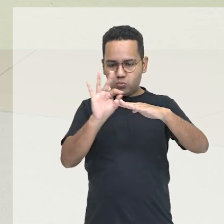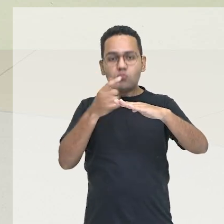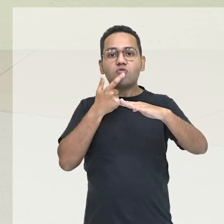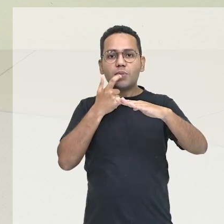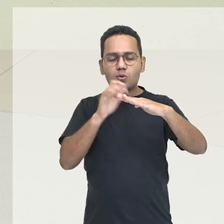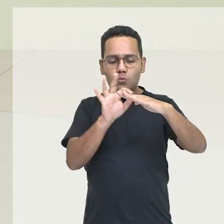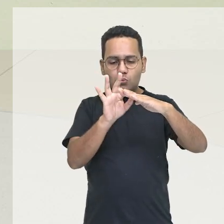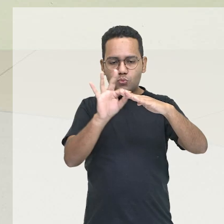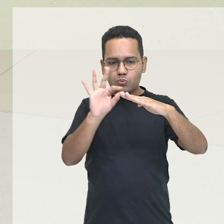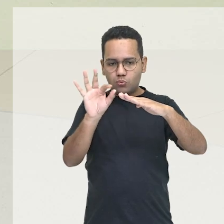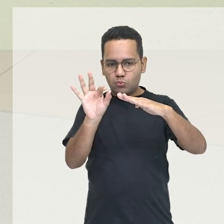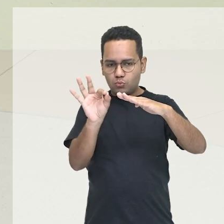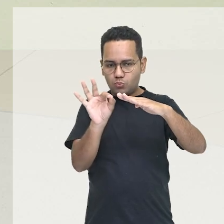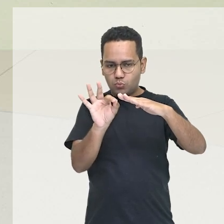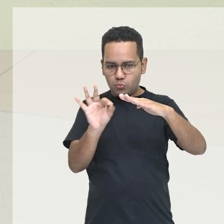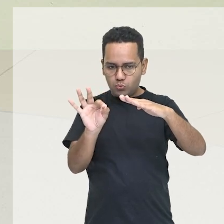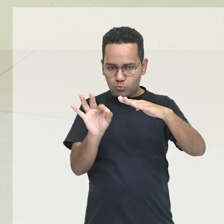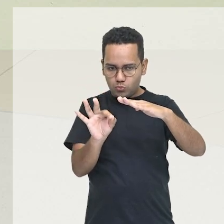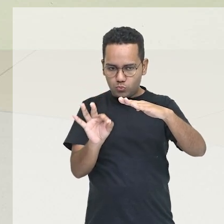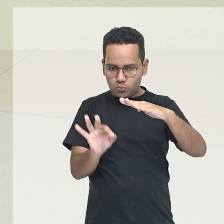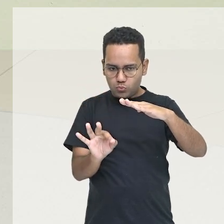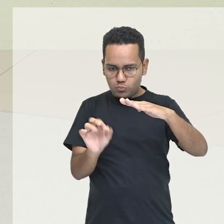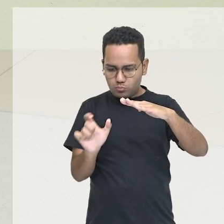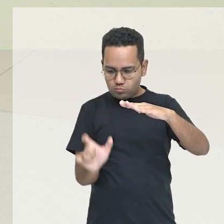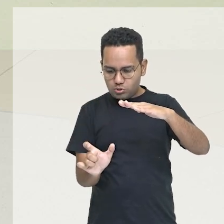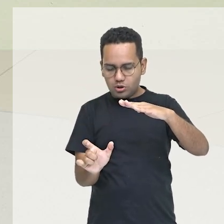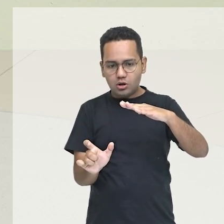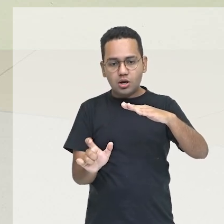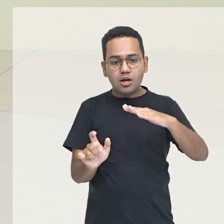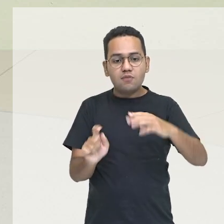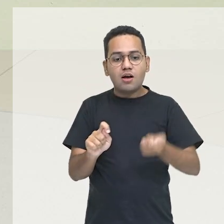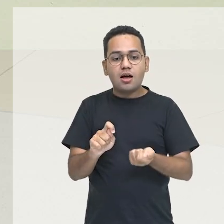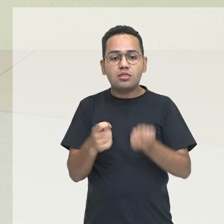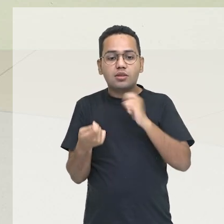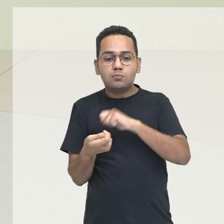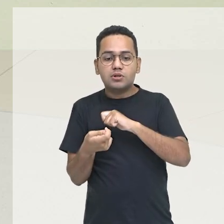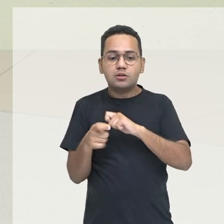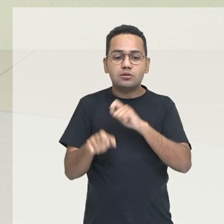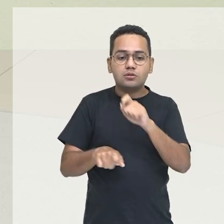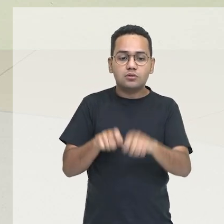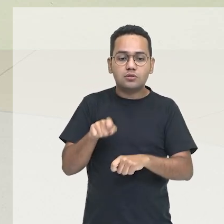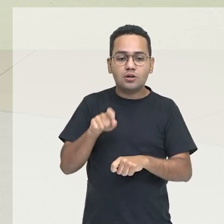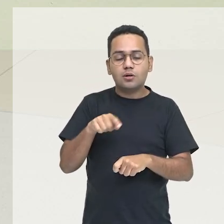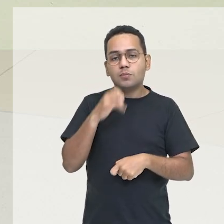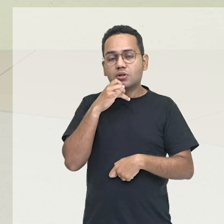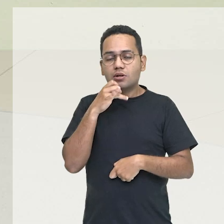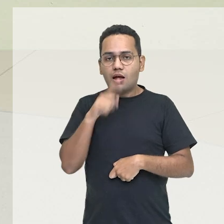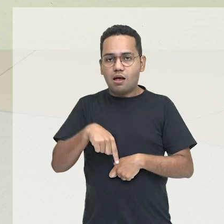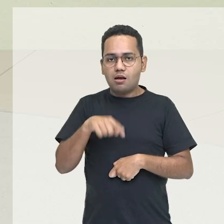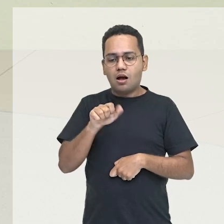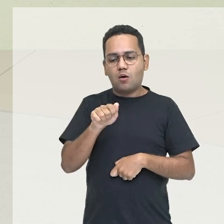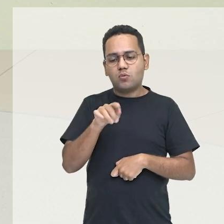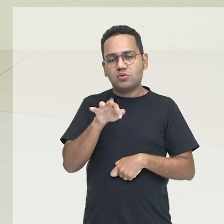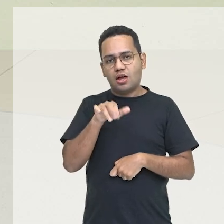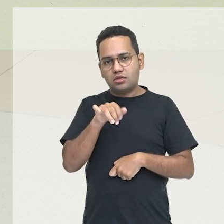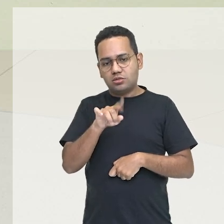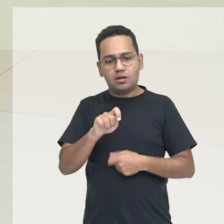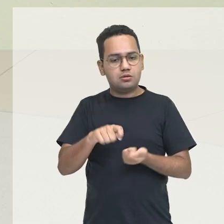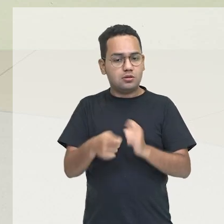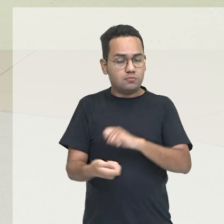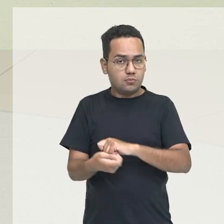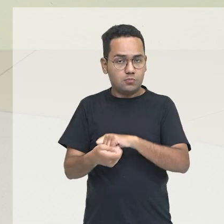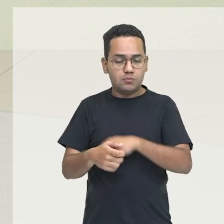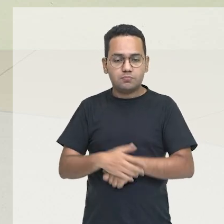que nós vimos lá que ela é alternada, depois ela se transforma aí, e depois ela vem para o